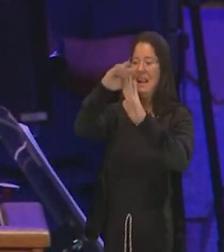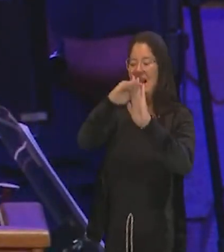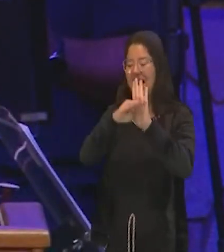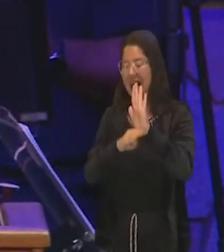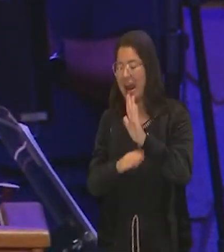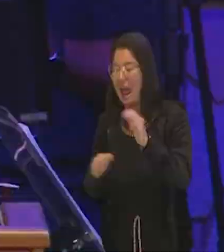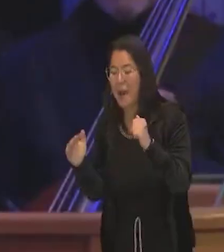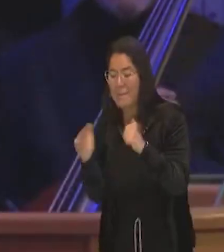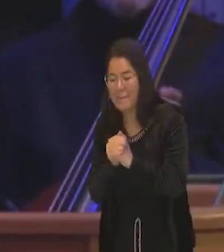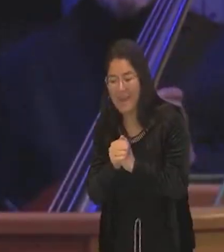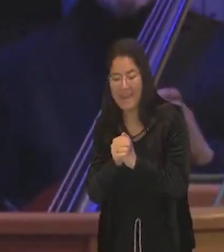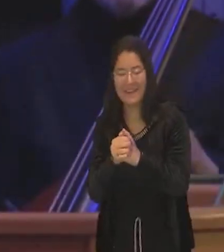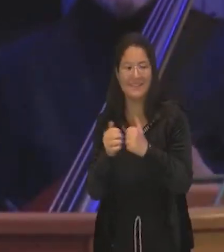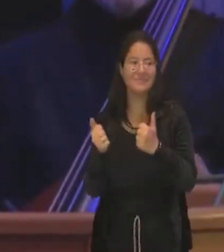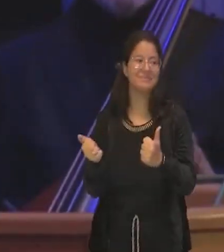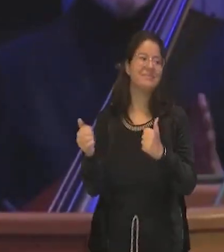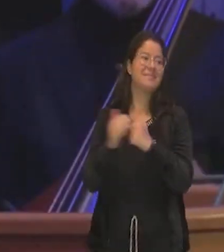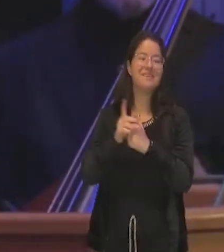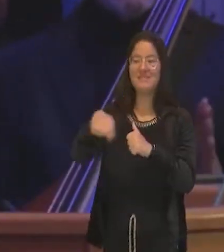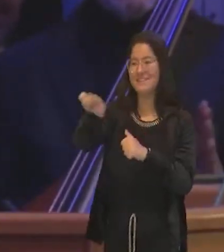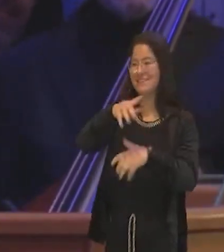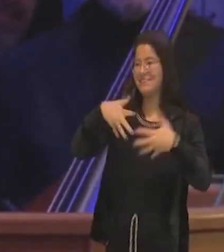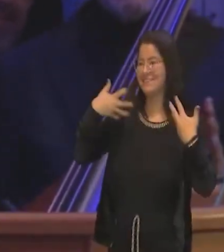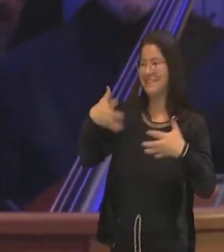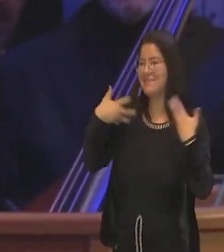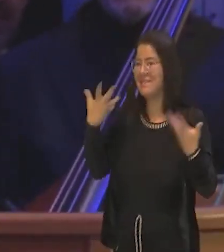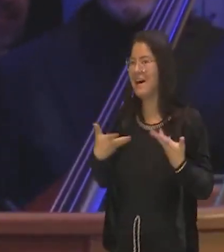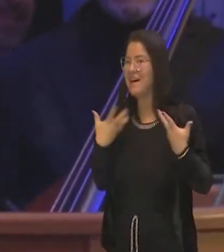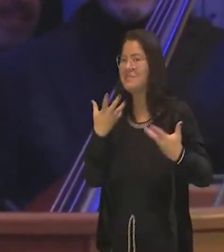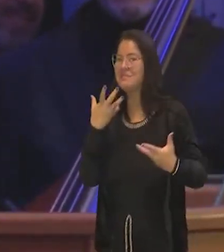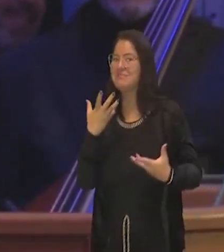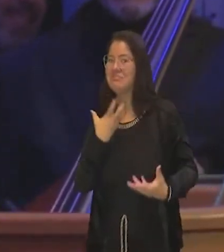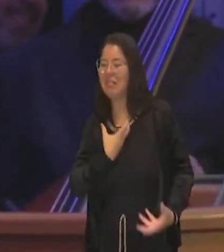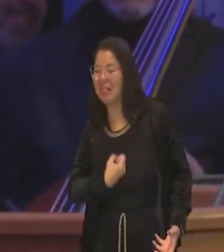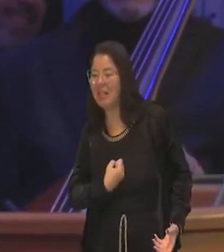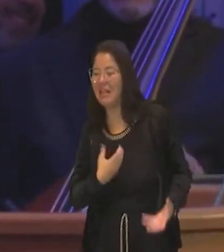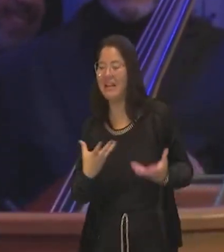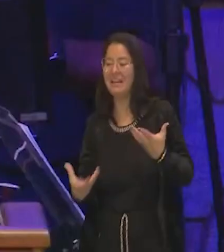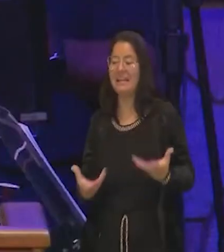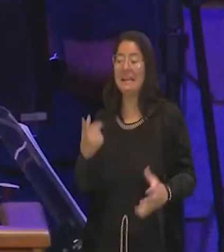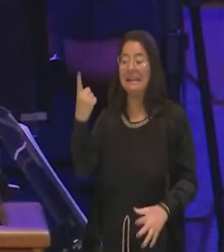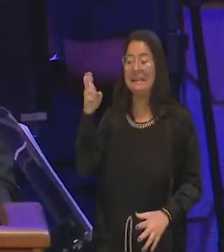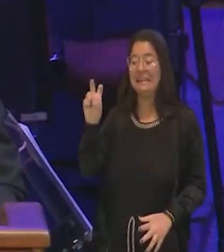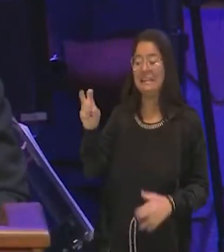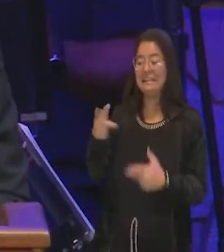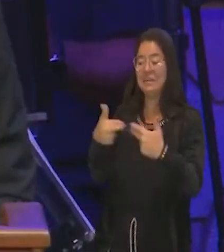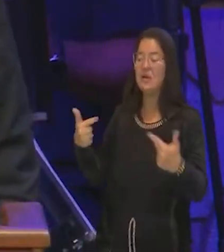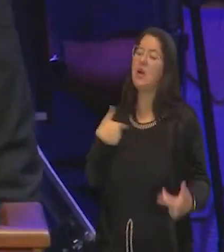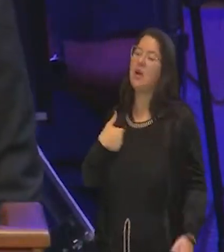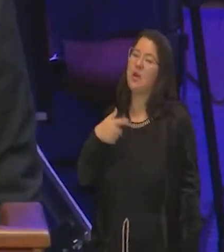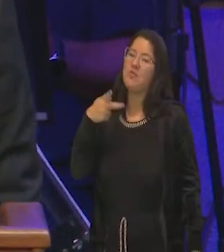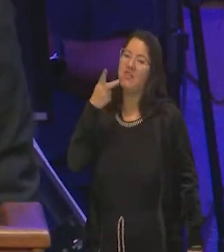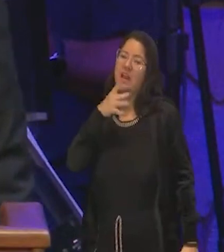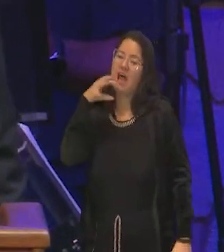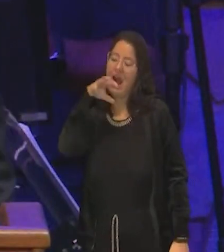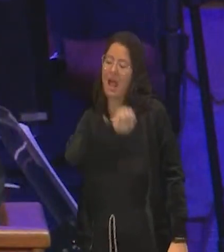Amém? Ficou desanimado? Eu serei breve,